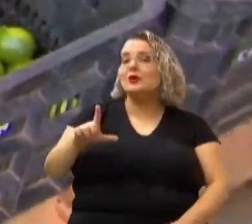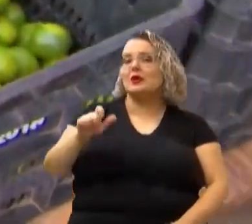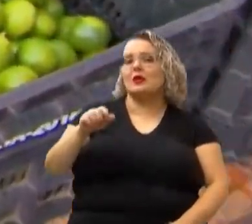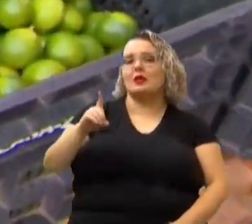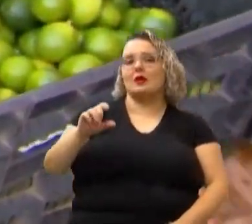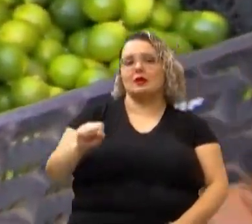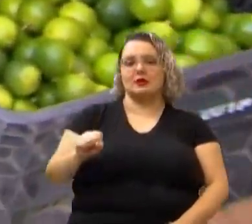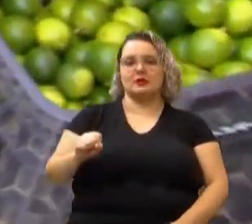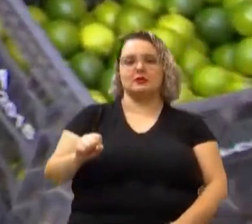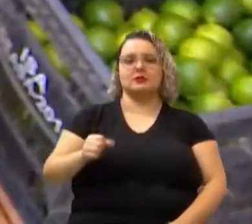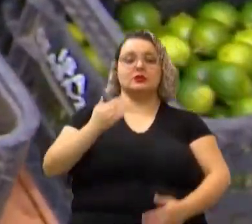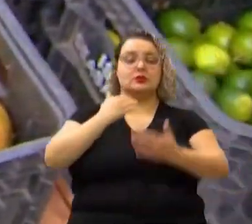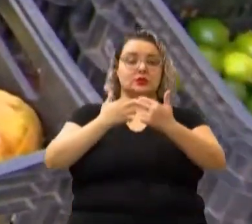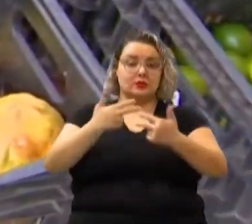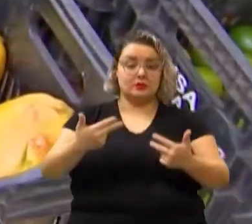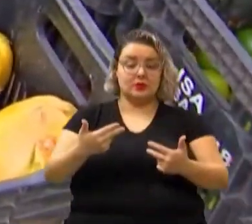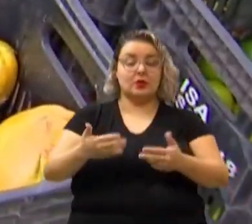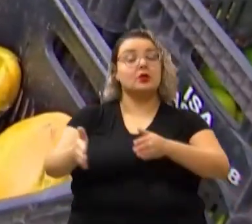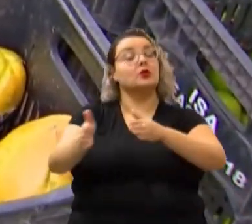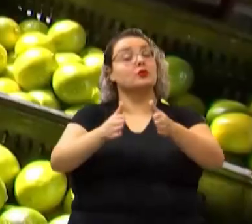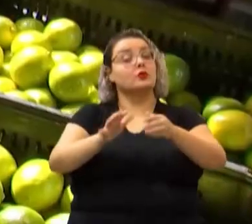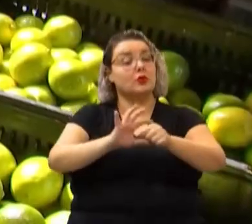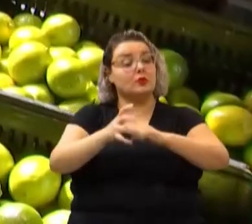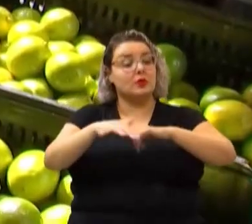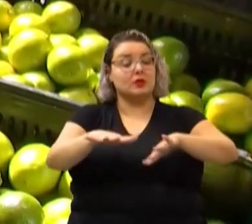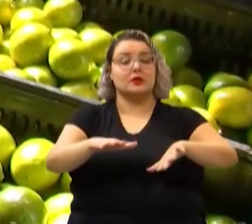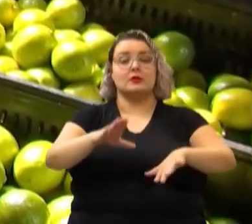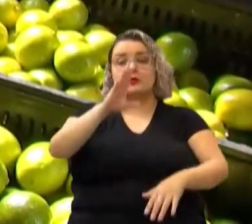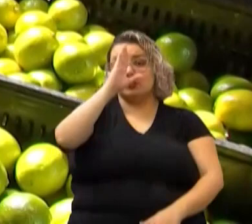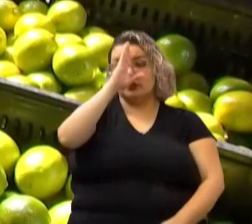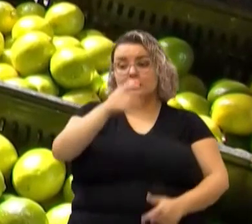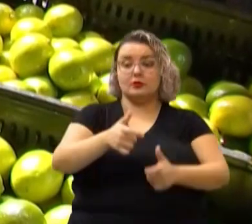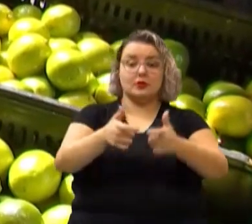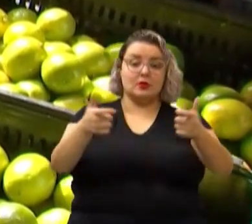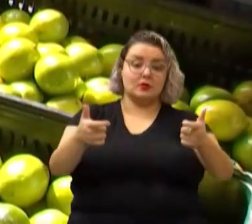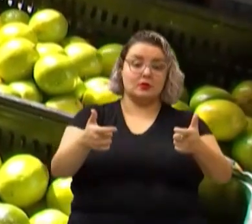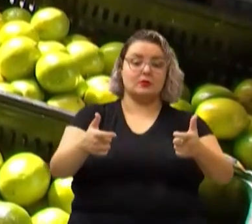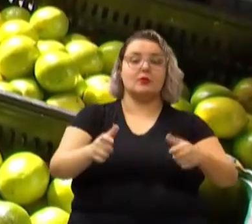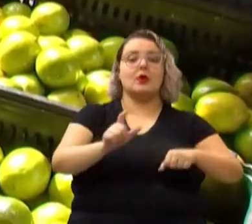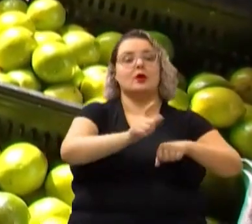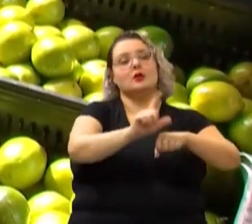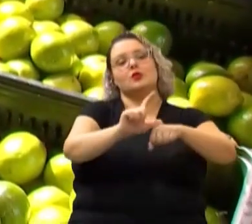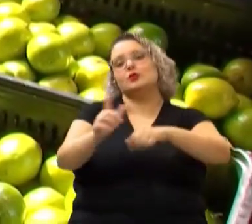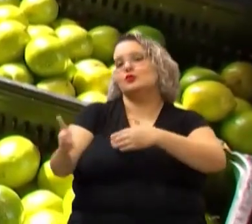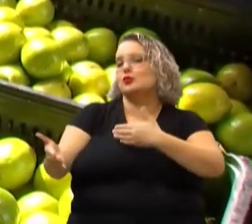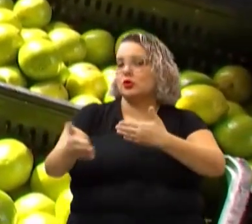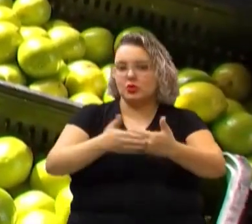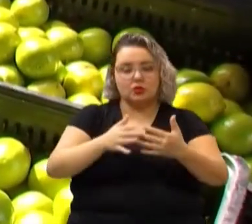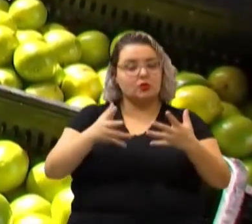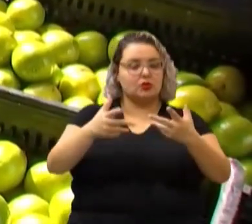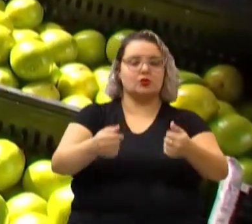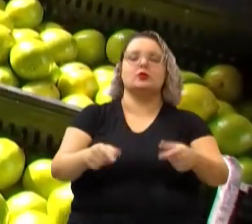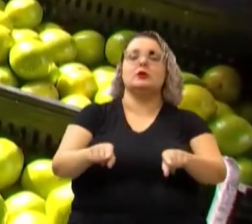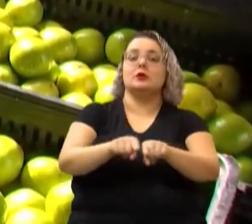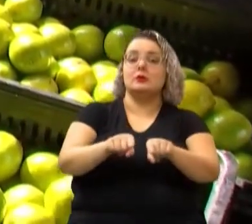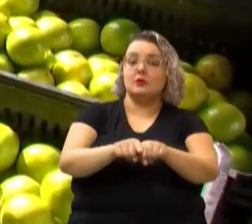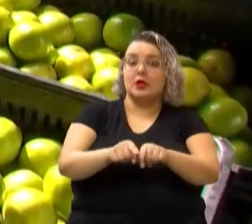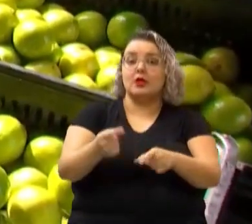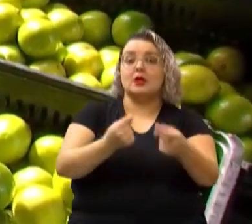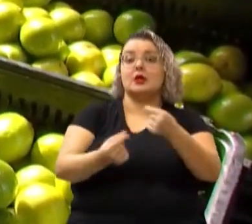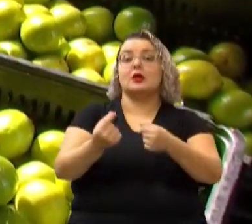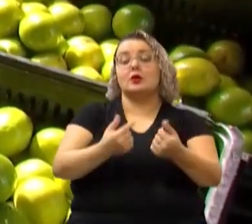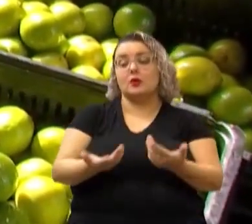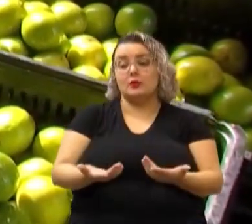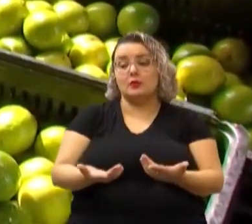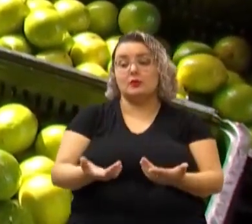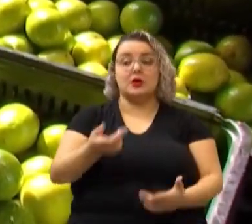2.620 toneladas de alimentos pelo ISA. E durante a pandemia também teve um direcionamento maior, uma vez que os comércios estavam fechados, que teve toda essa